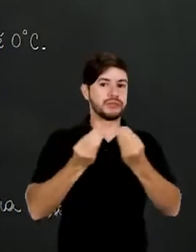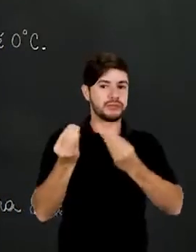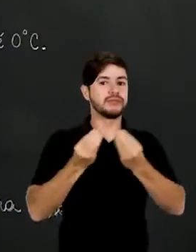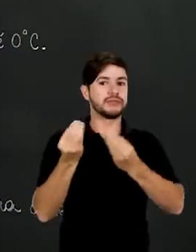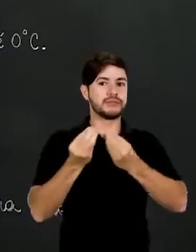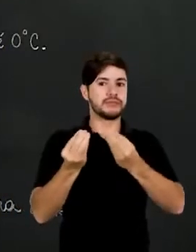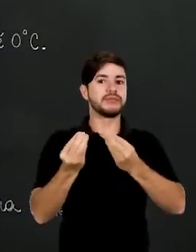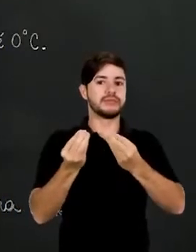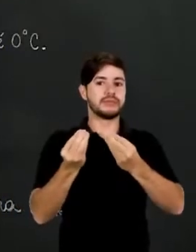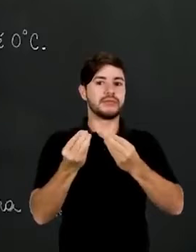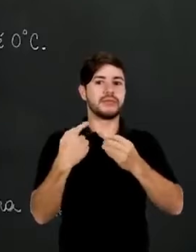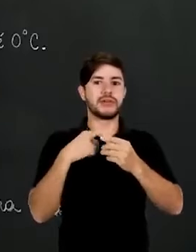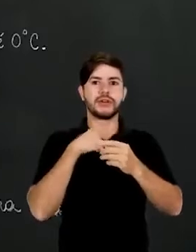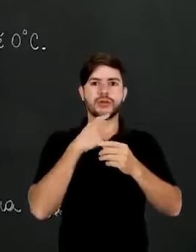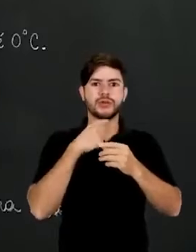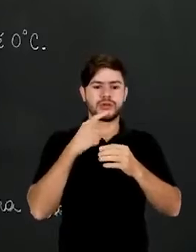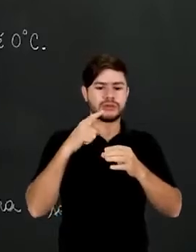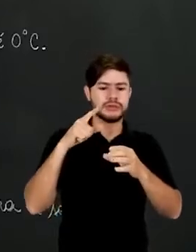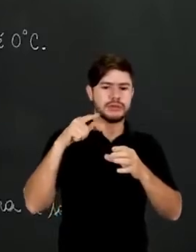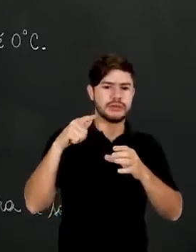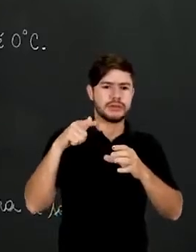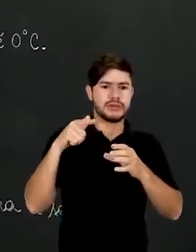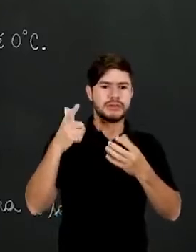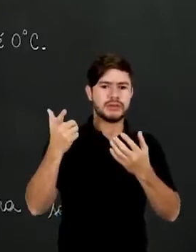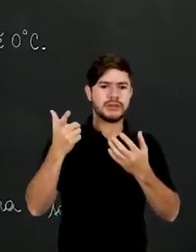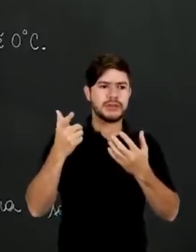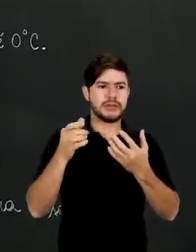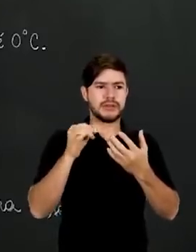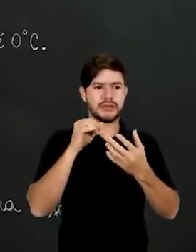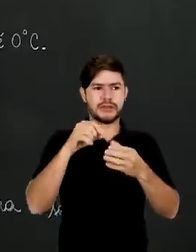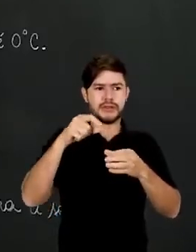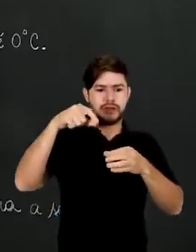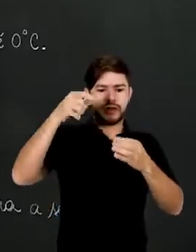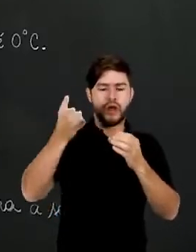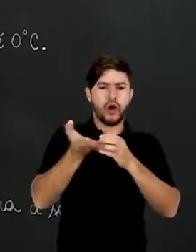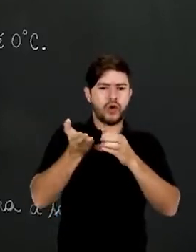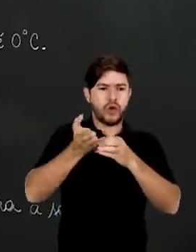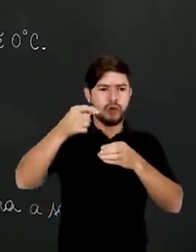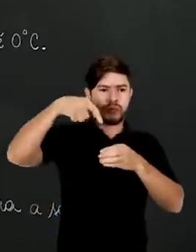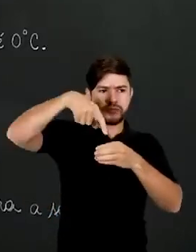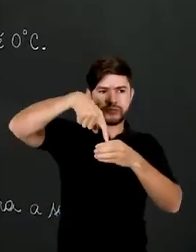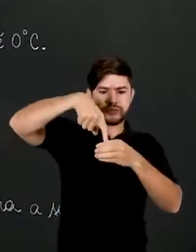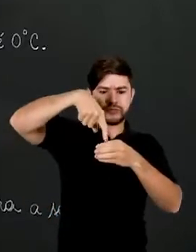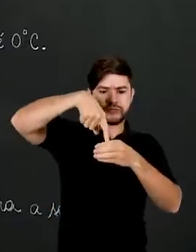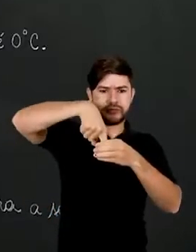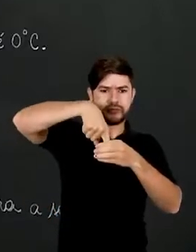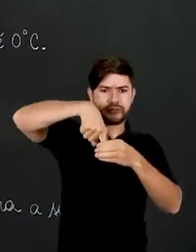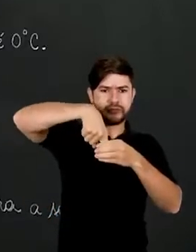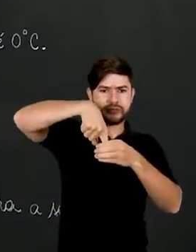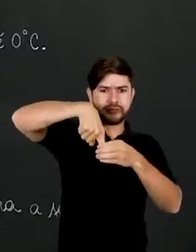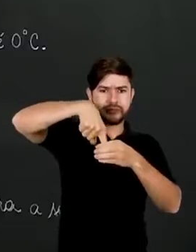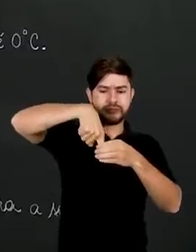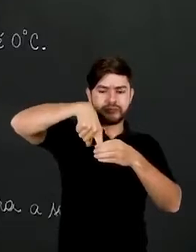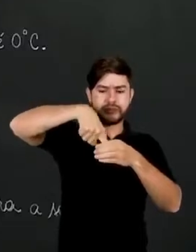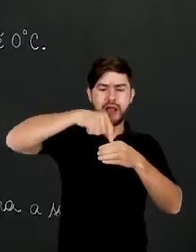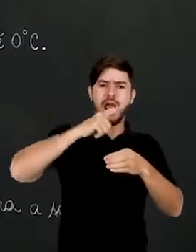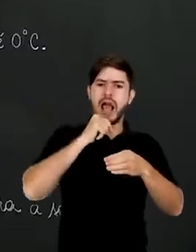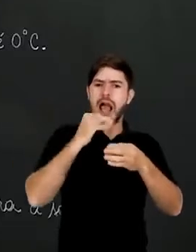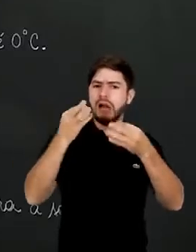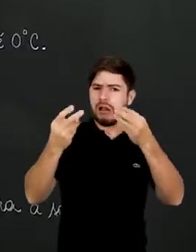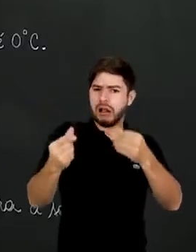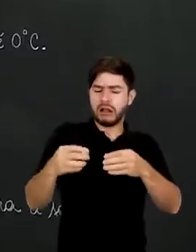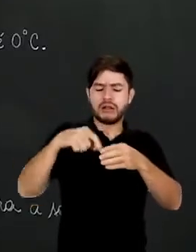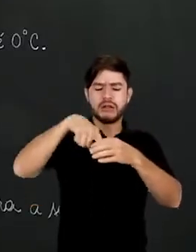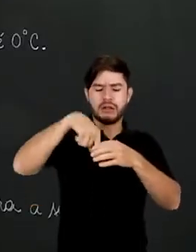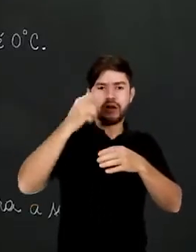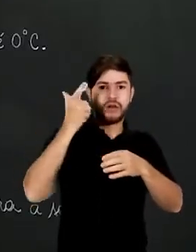então eu consigo colocar o dedo dentro de um copo de água, o que eu não consigo fazer, por exemplo, no gelo. Por que no gelo não